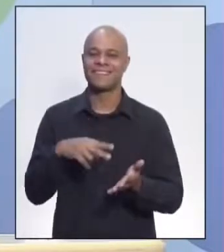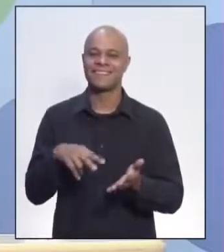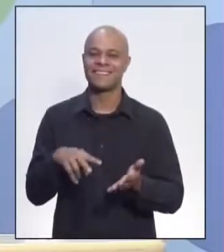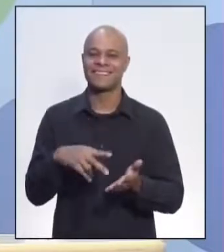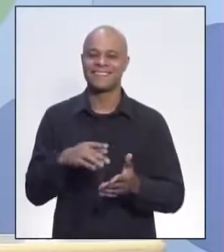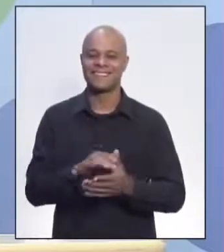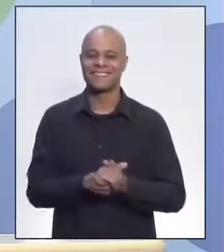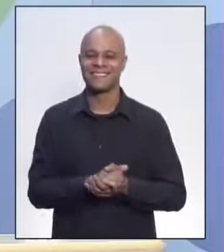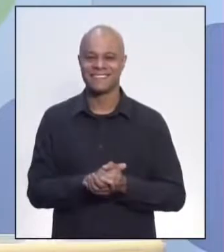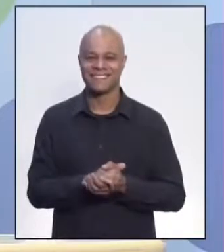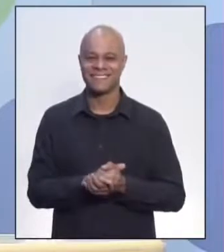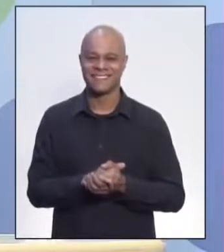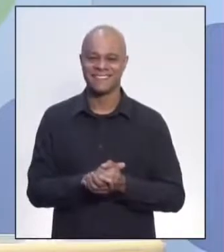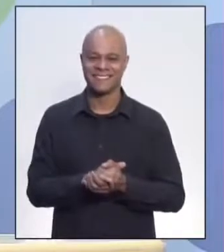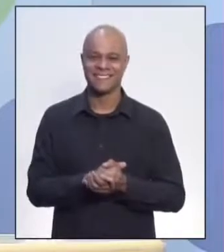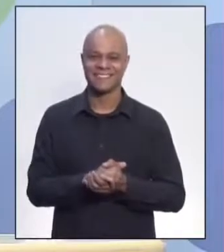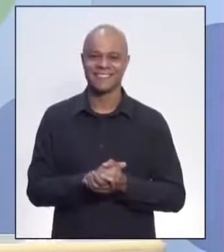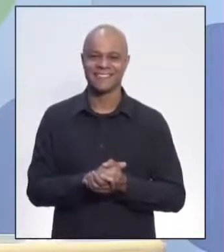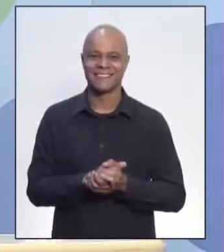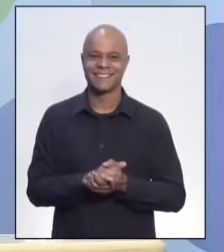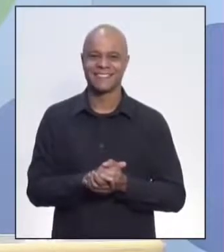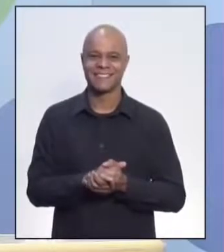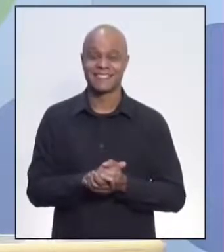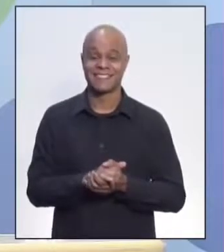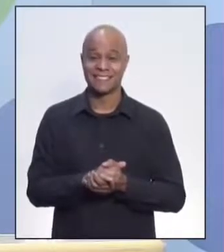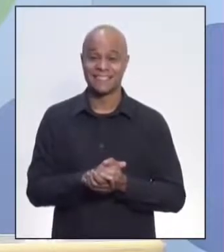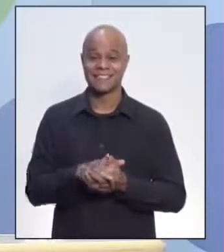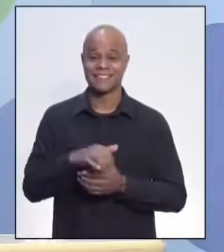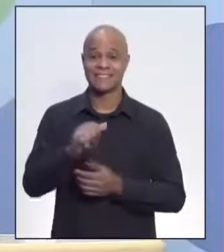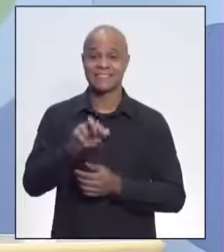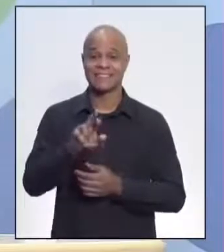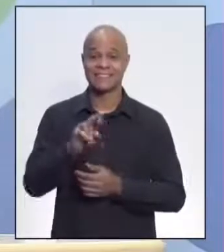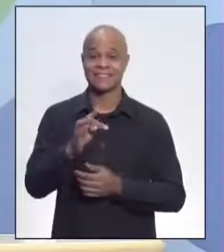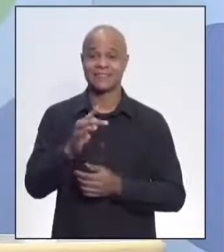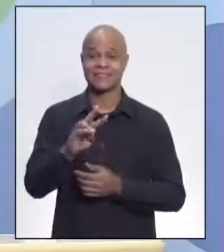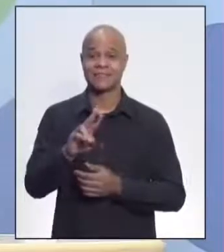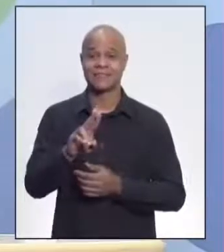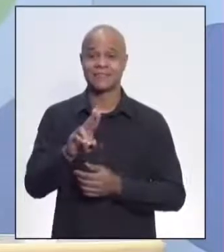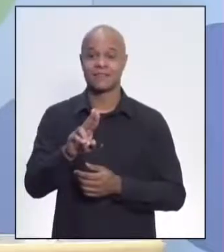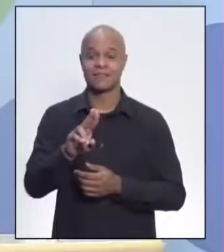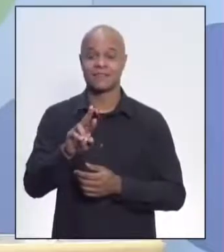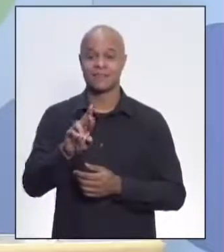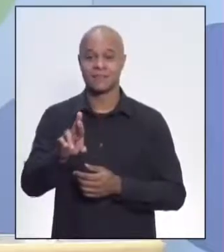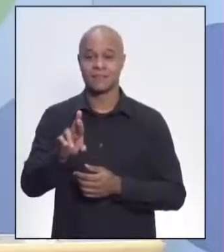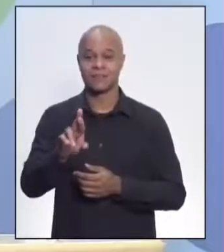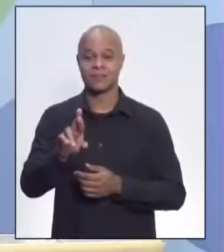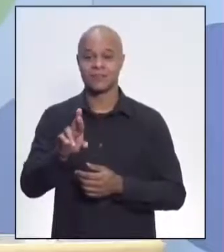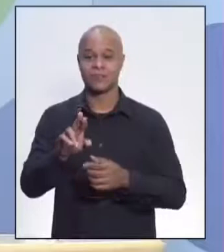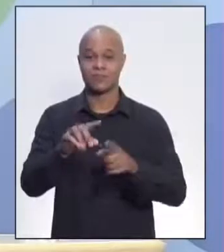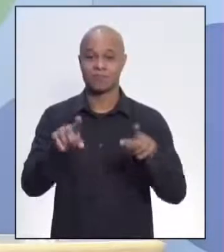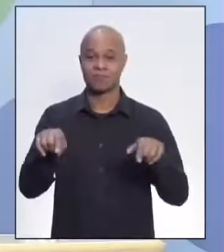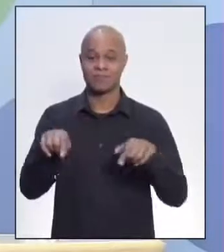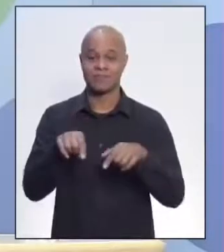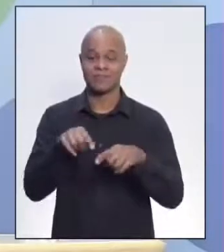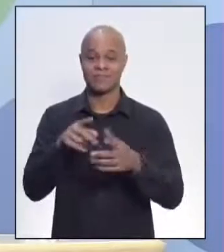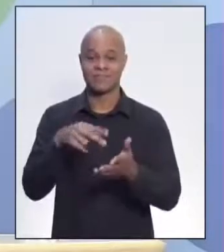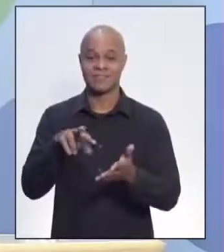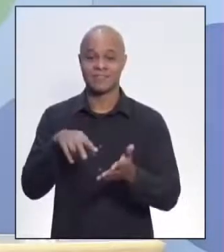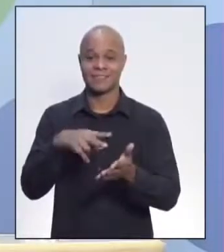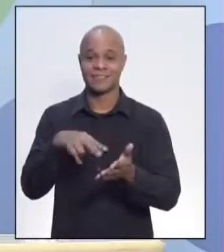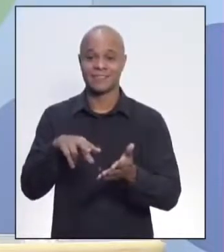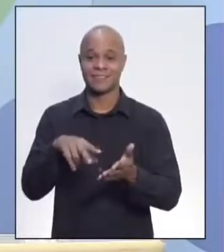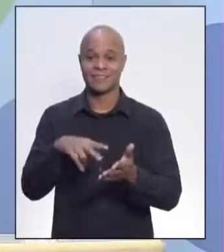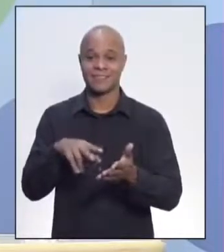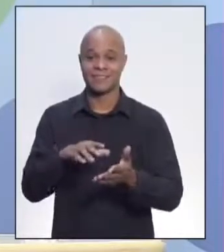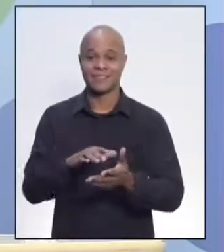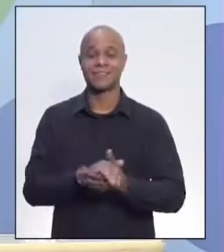tá? E o Arthur citou aí espaço para dançar. A Beatriz pergunta, né, se a